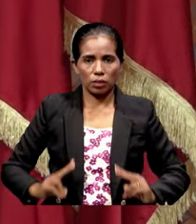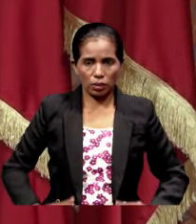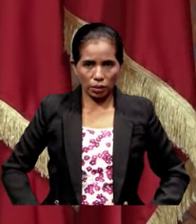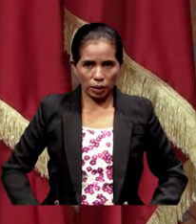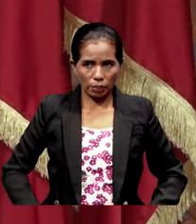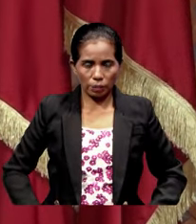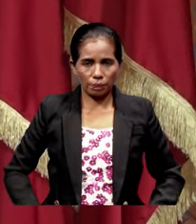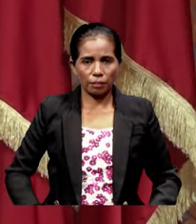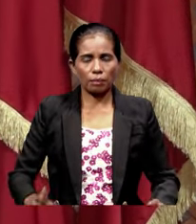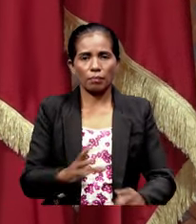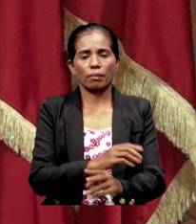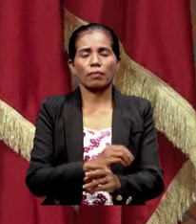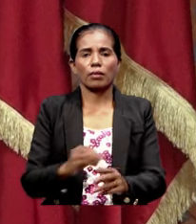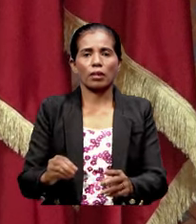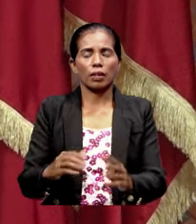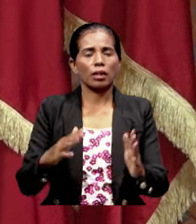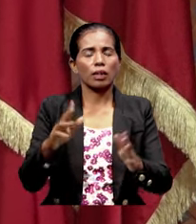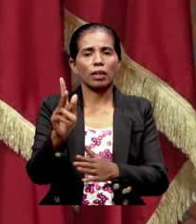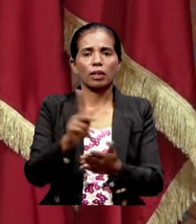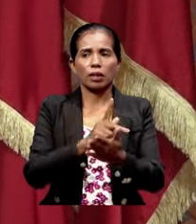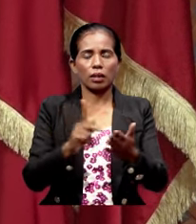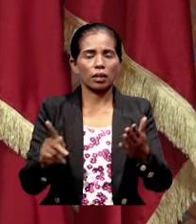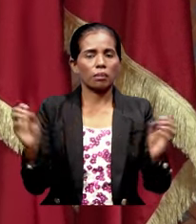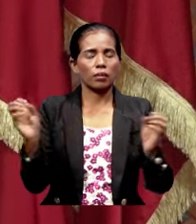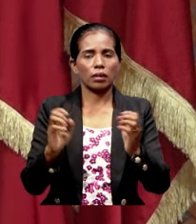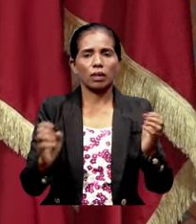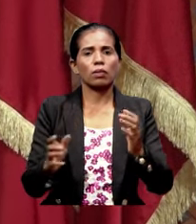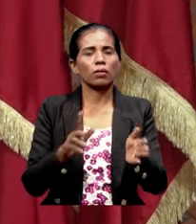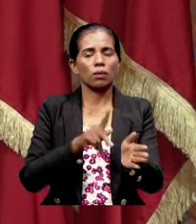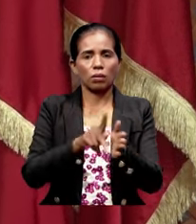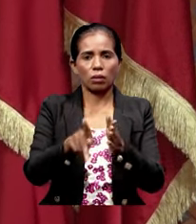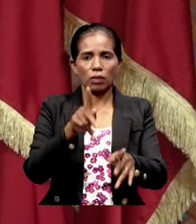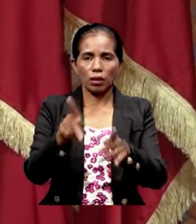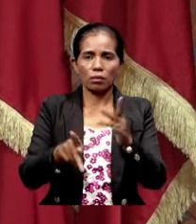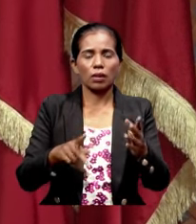crime não de sangue, los homicídios,